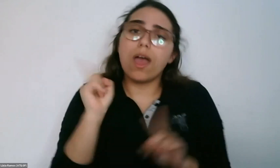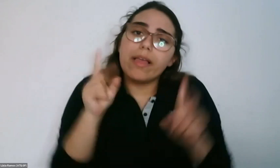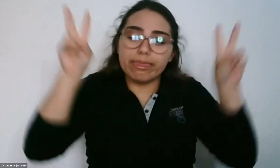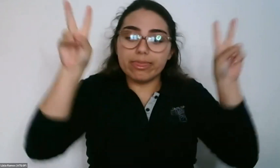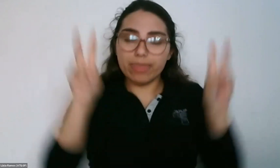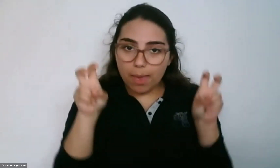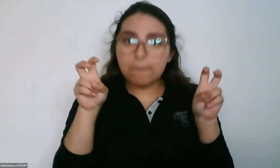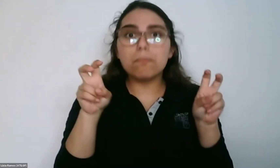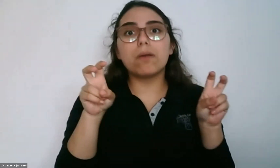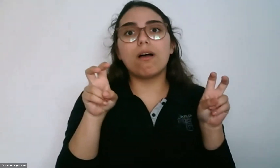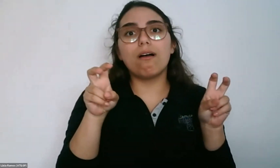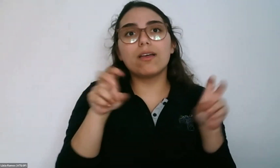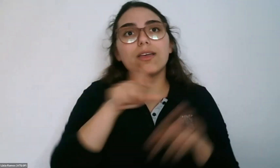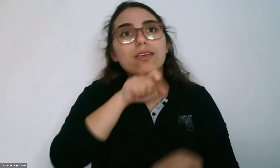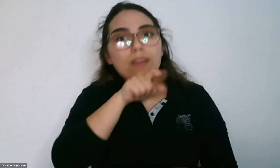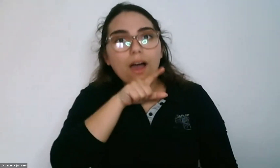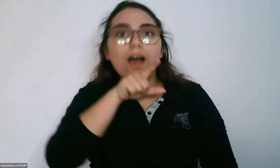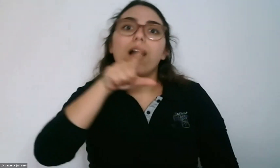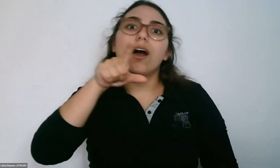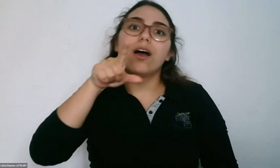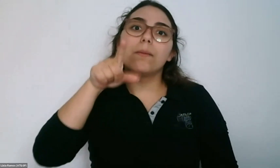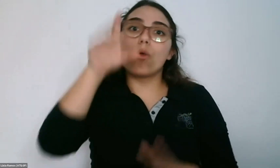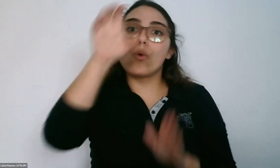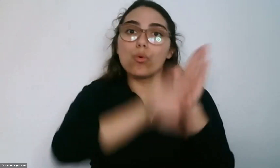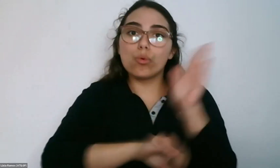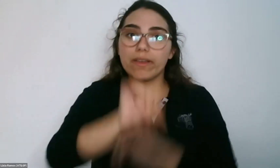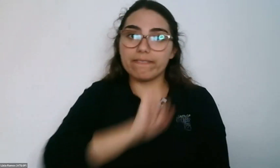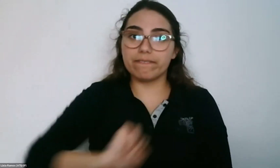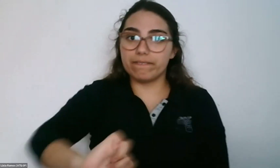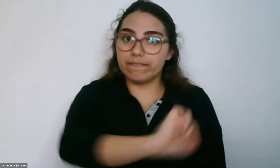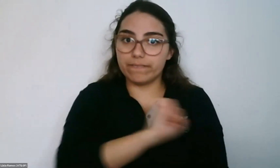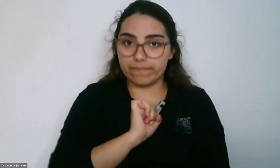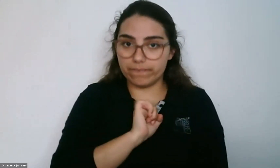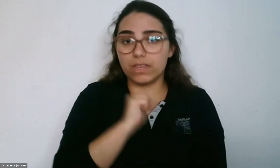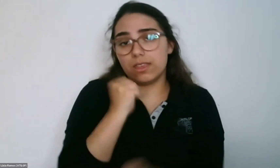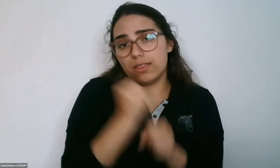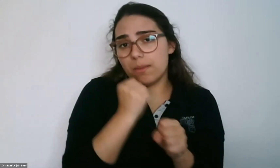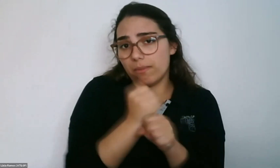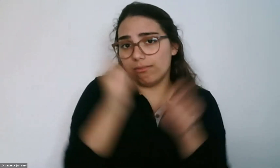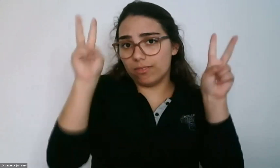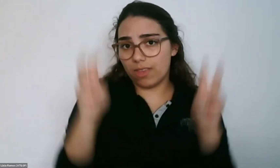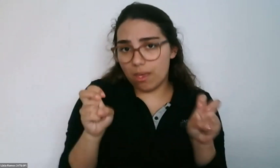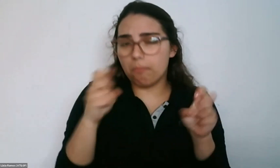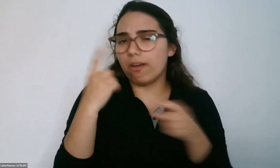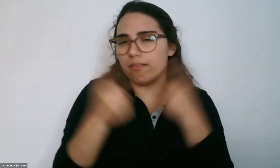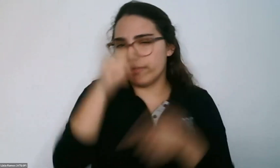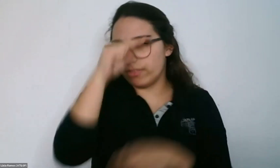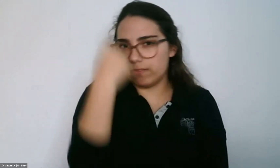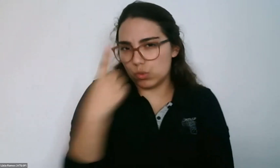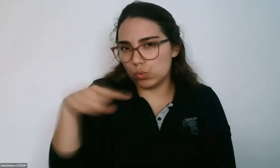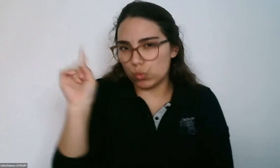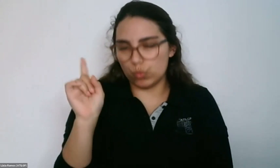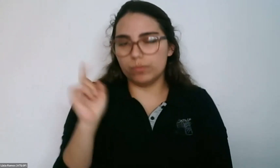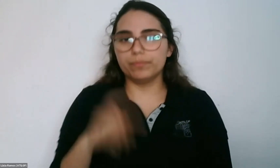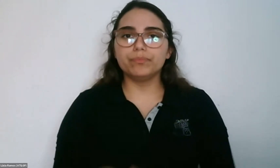temas, não é? E conseguir transpô-los para os nossos currículos e trabalhá-los. E às vezes não é assim tão difícil como pode